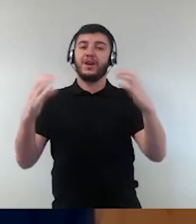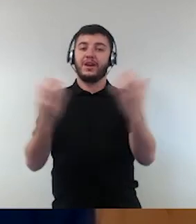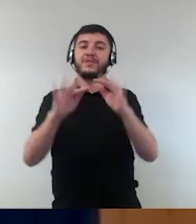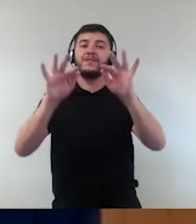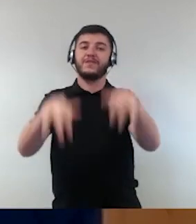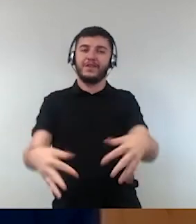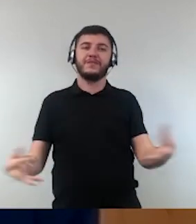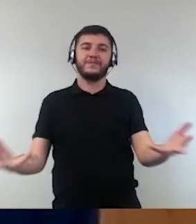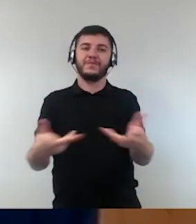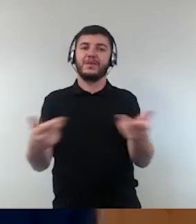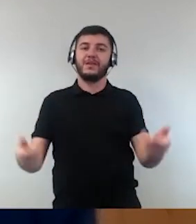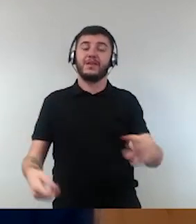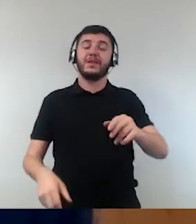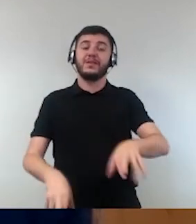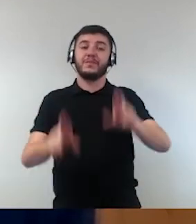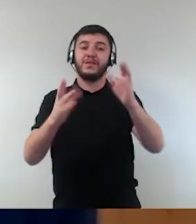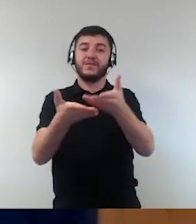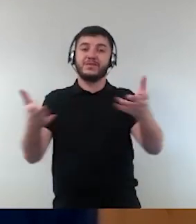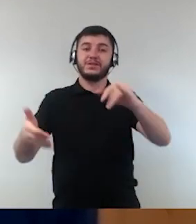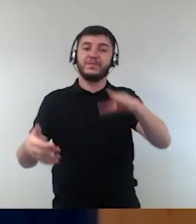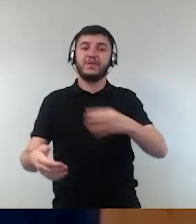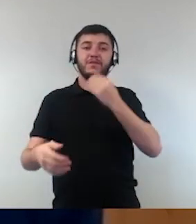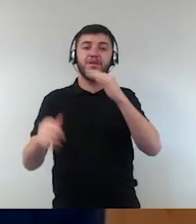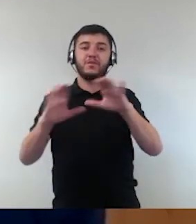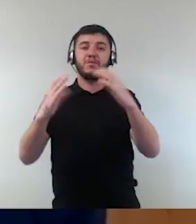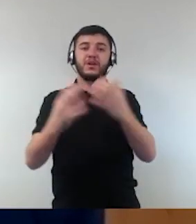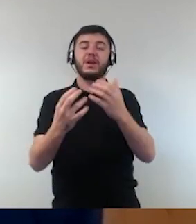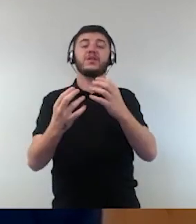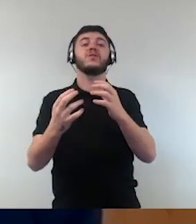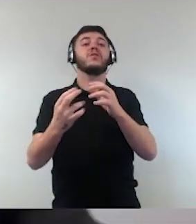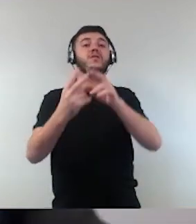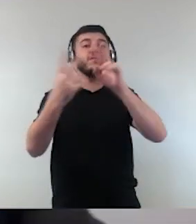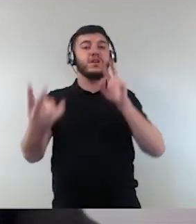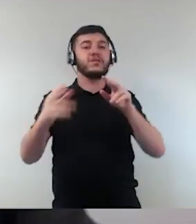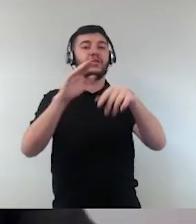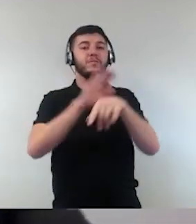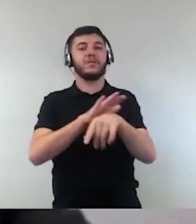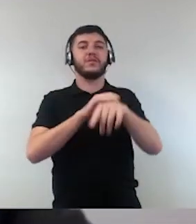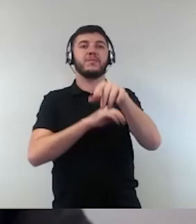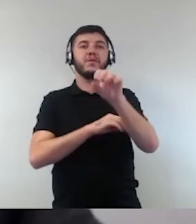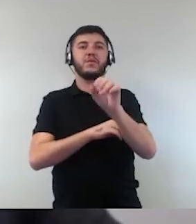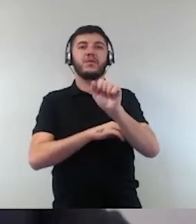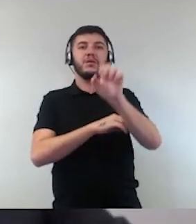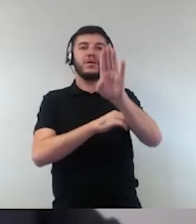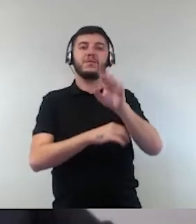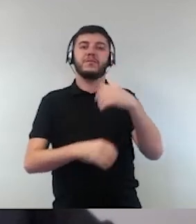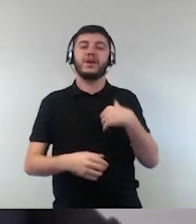bastante o Congresso Digital da OAB. Um abraço a todos. Muito obrigado. Um abraço. Bom dia. Um abraço.